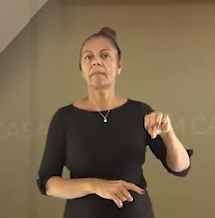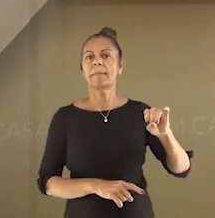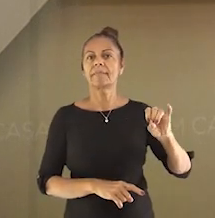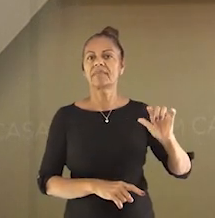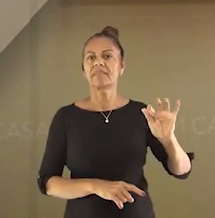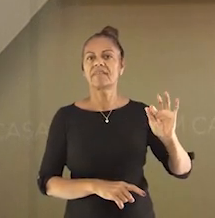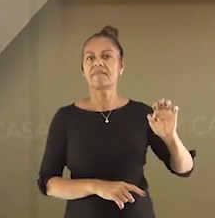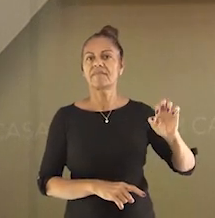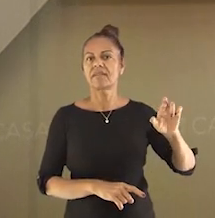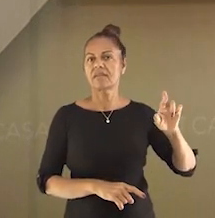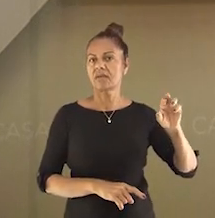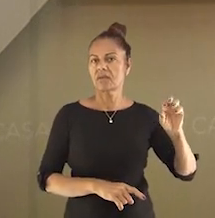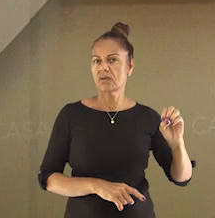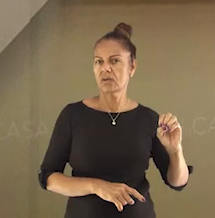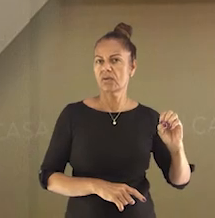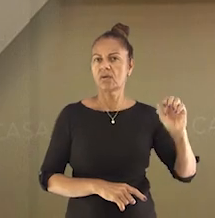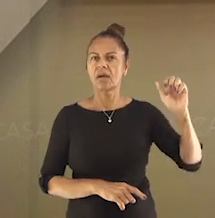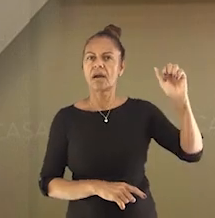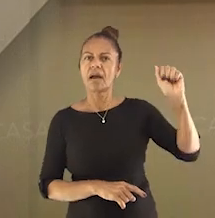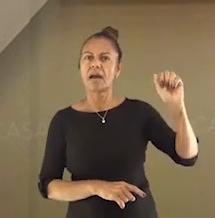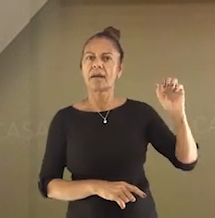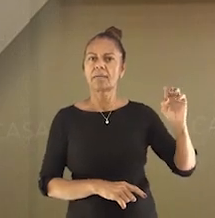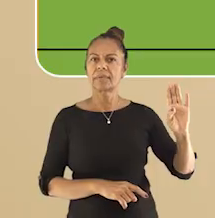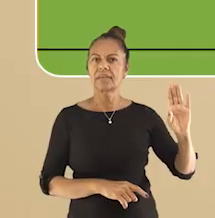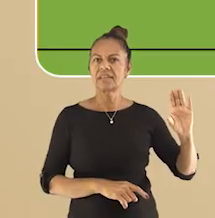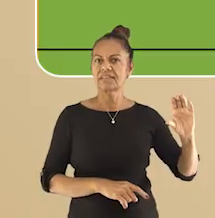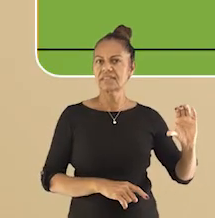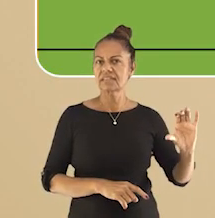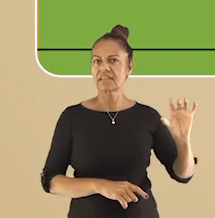C, umífero? Pensem aí um pouquinho.